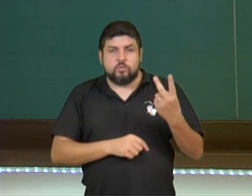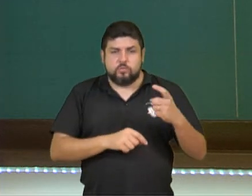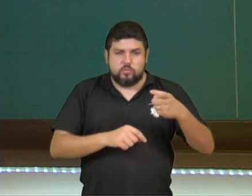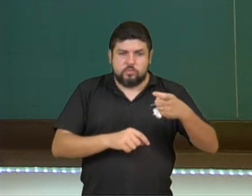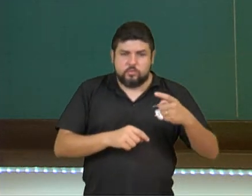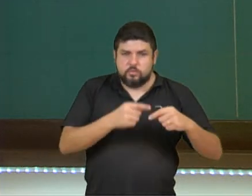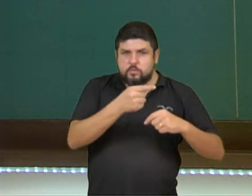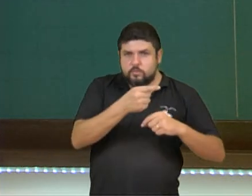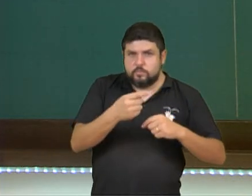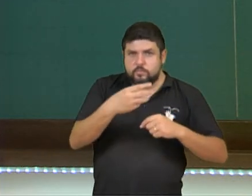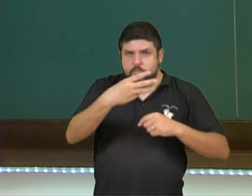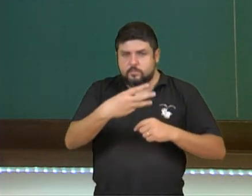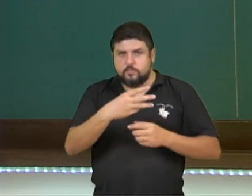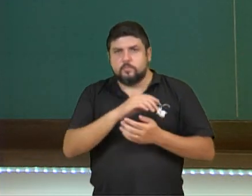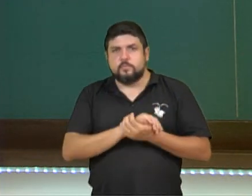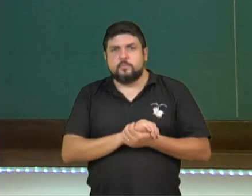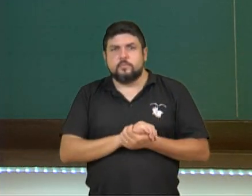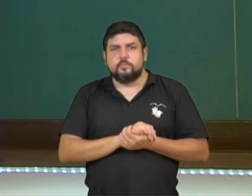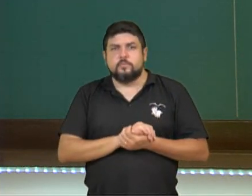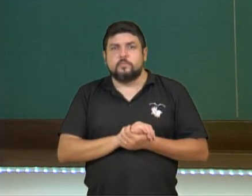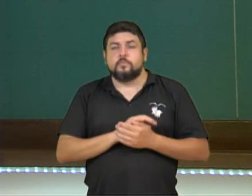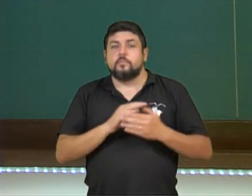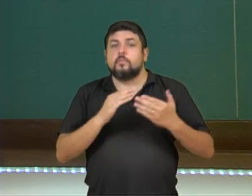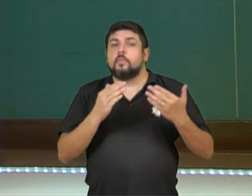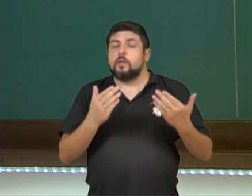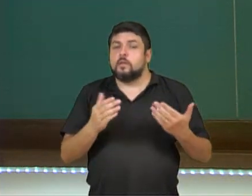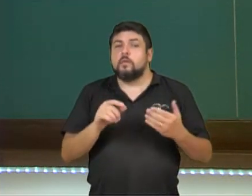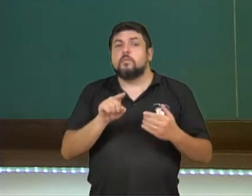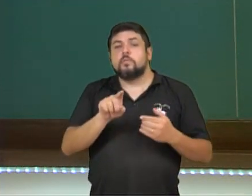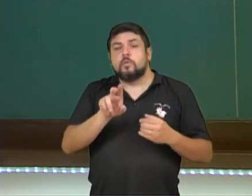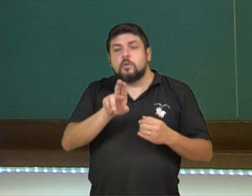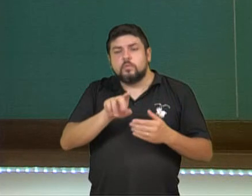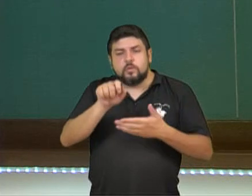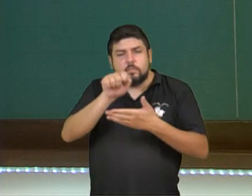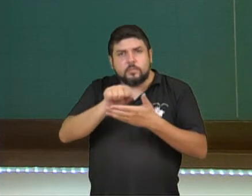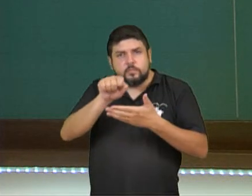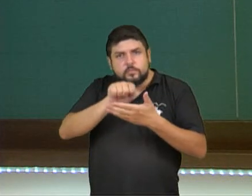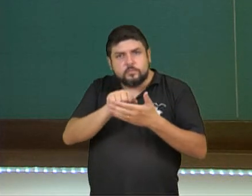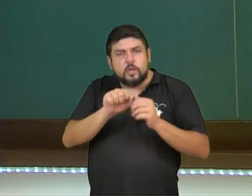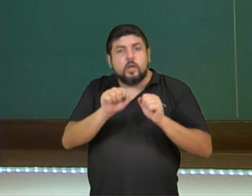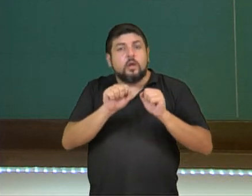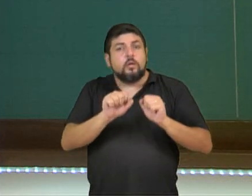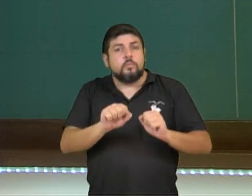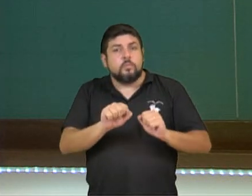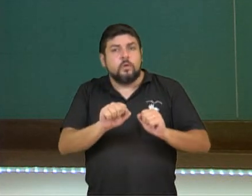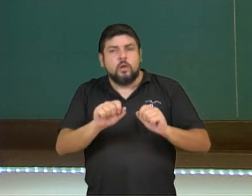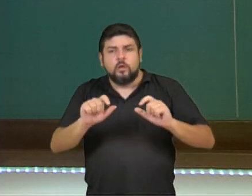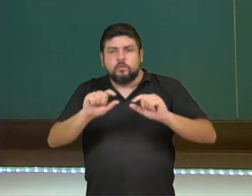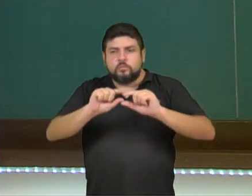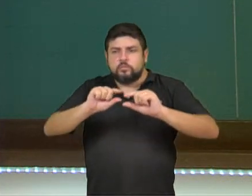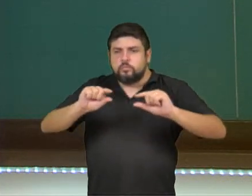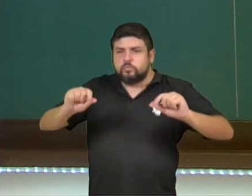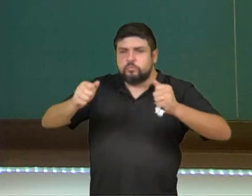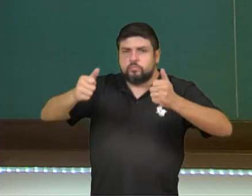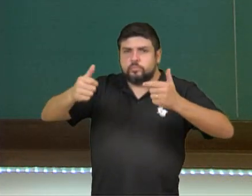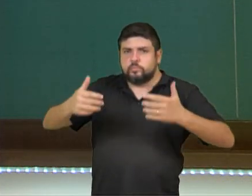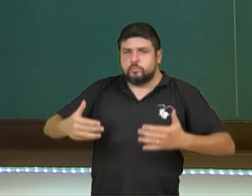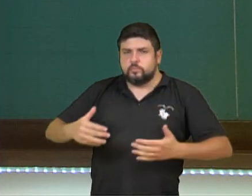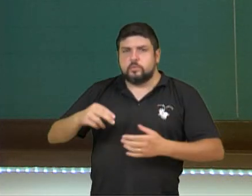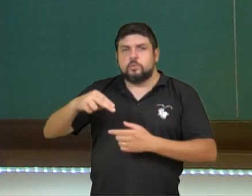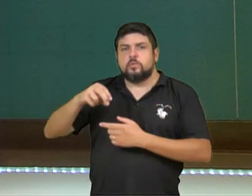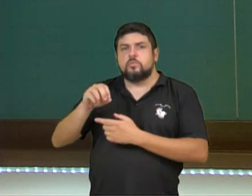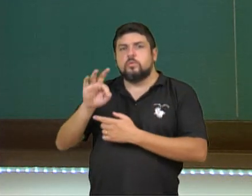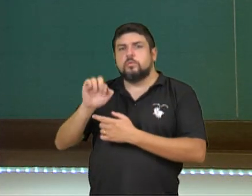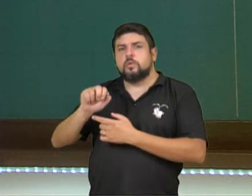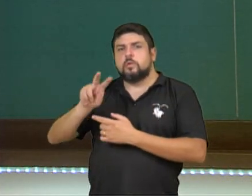ok? Aí, quando você for usar, você pode desenvolver o produto notável, ok? E como é que você desenvolve o